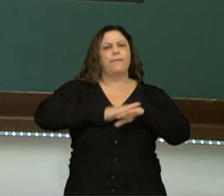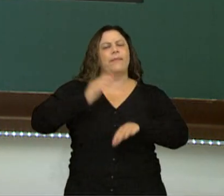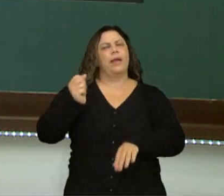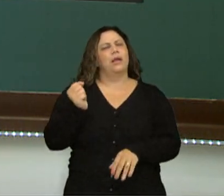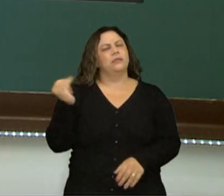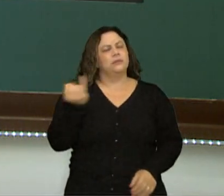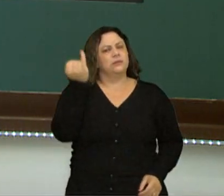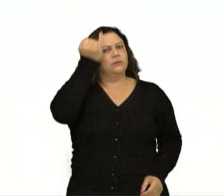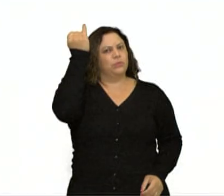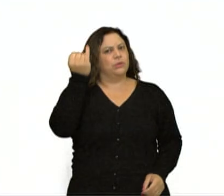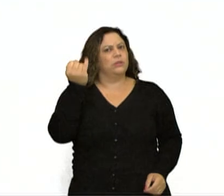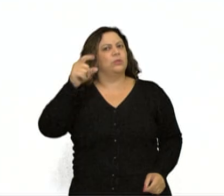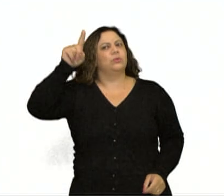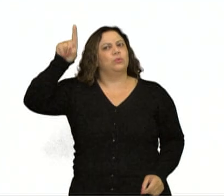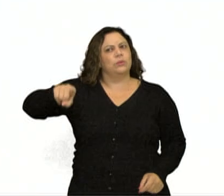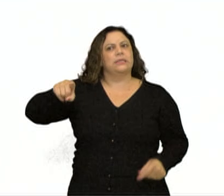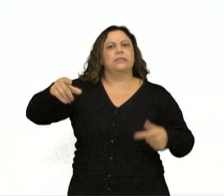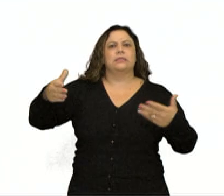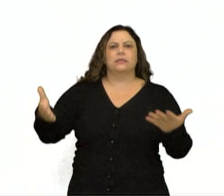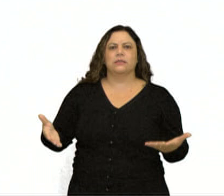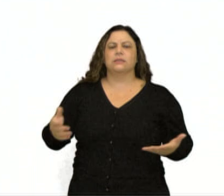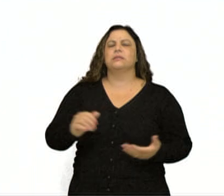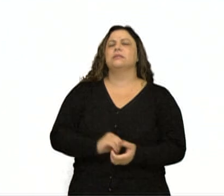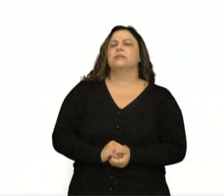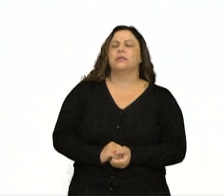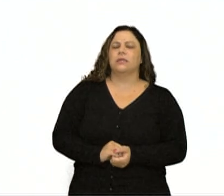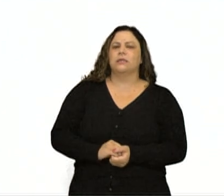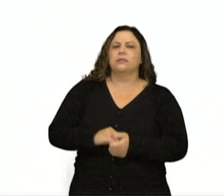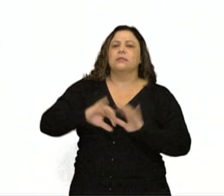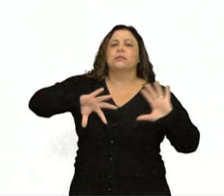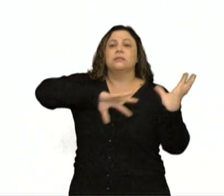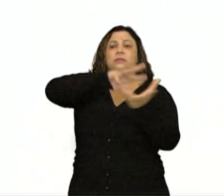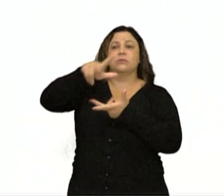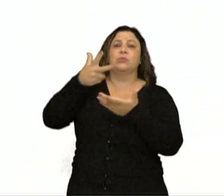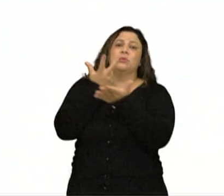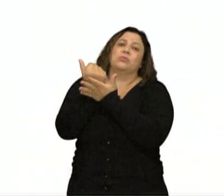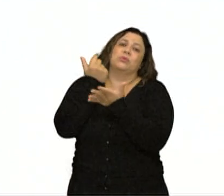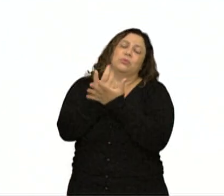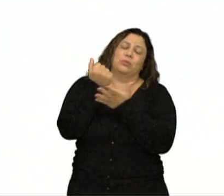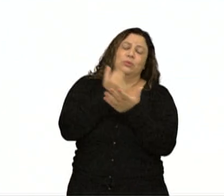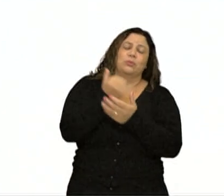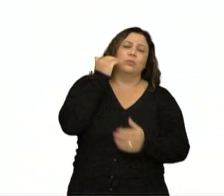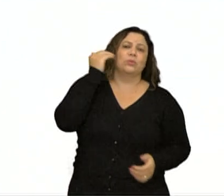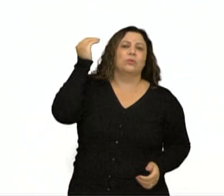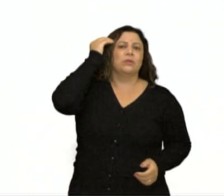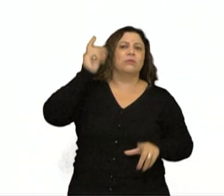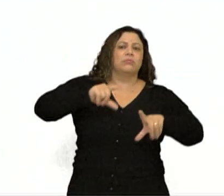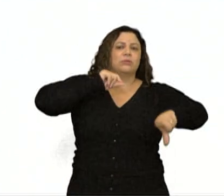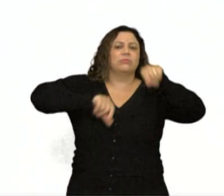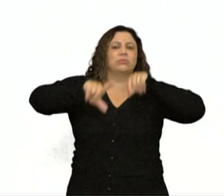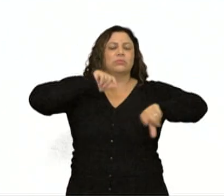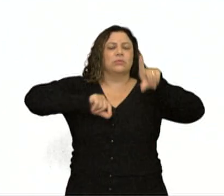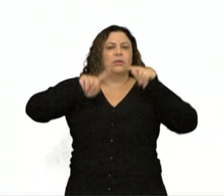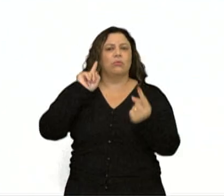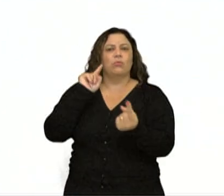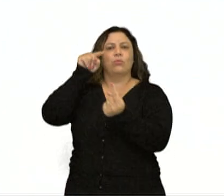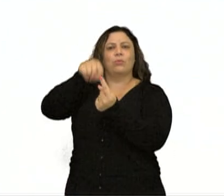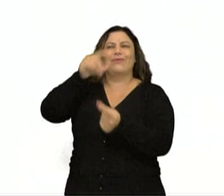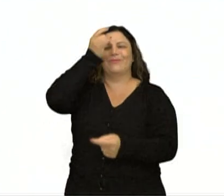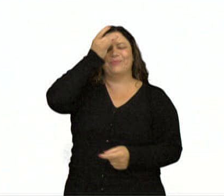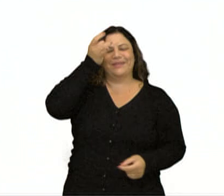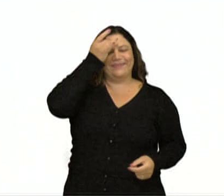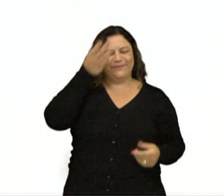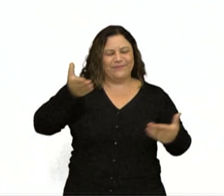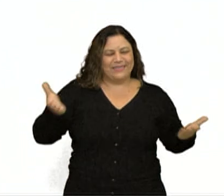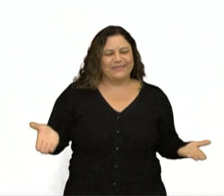do que o ser, nesse mundo consumista, os adolescentes foram escolhidos como alvo mais fácil dessa escalada